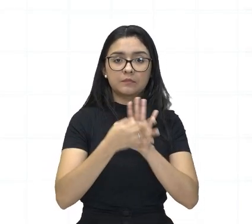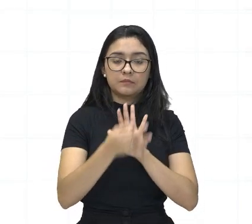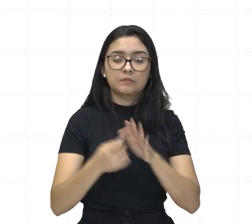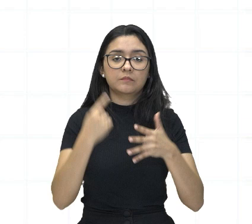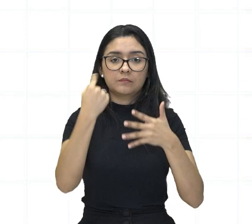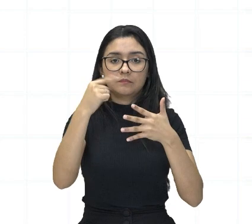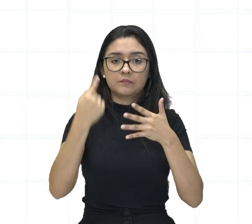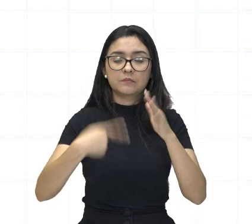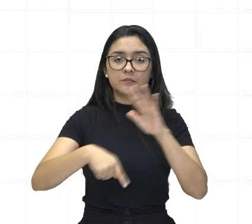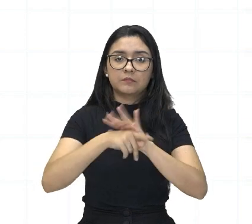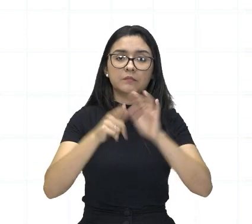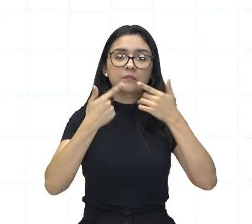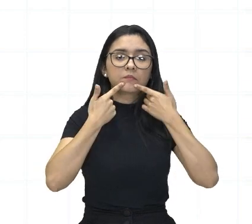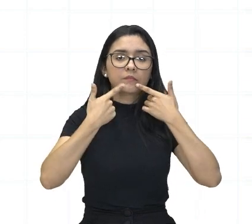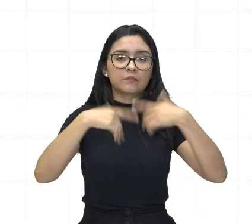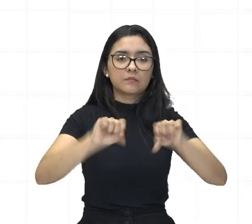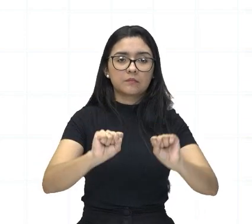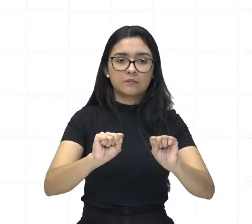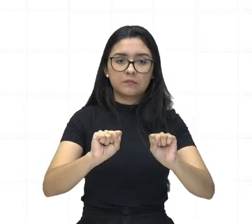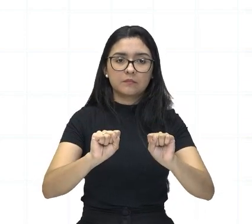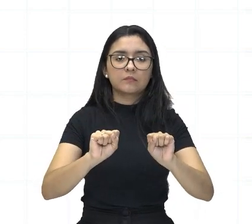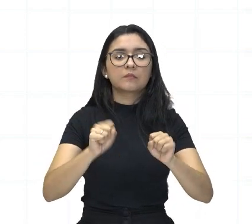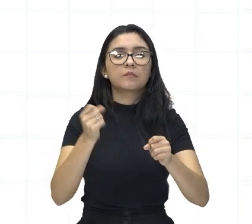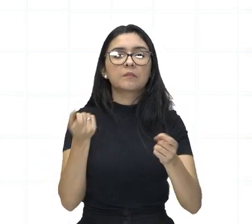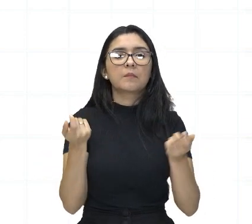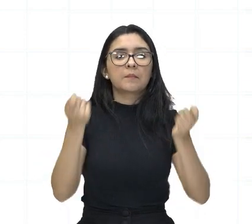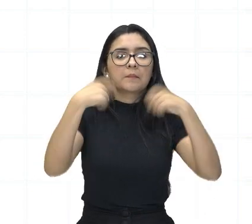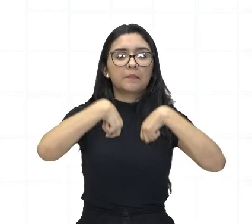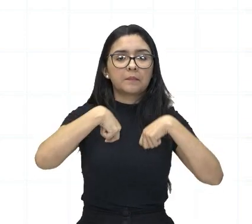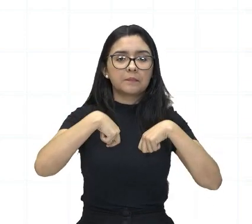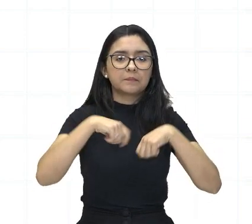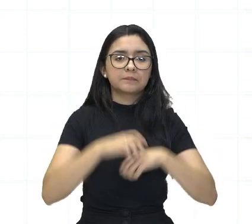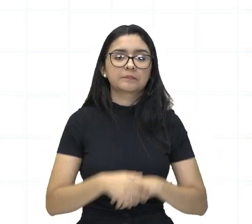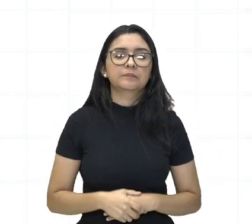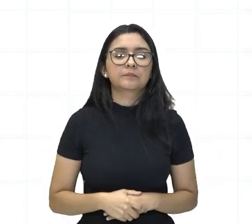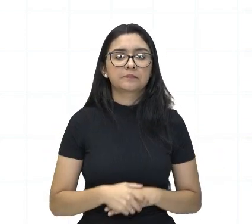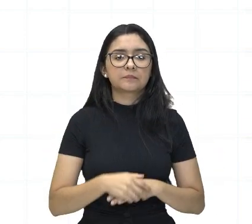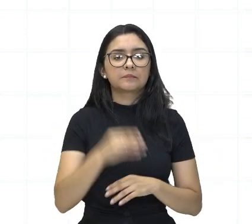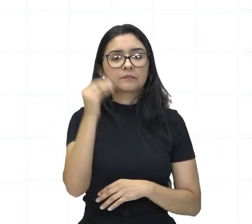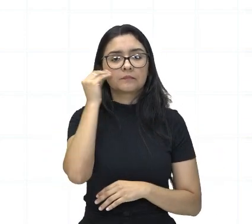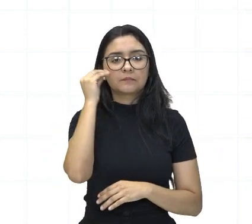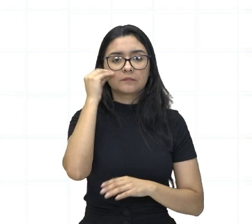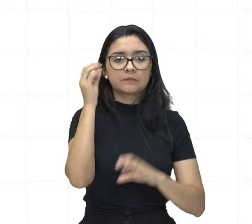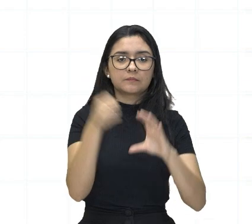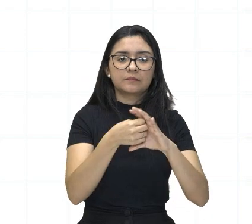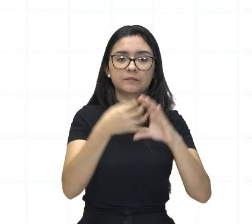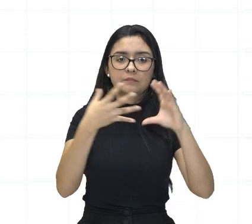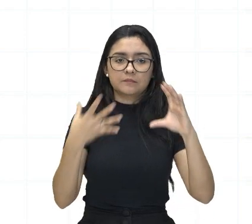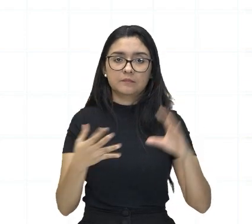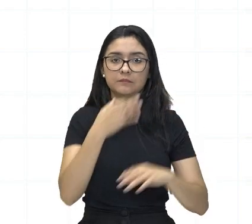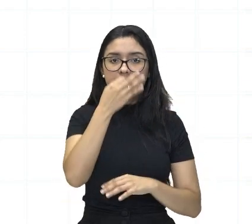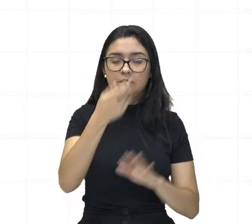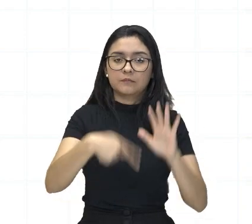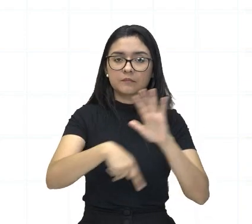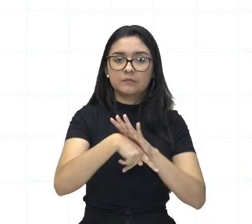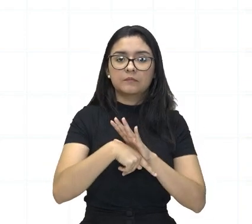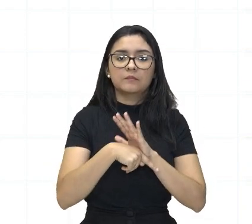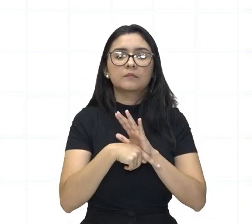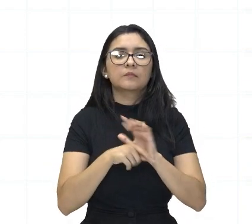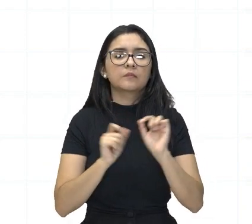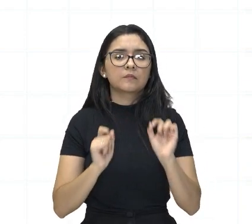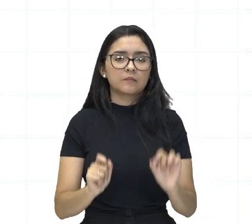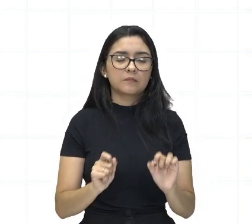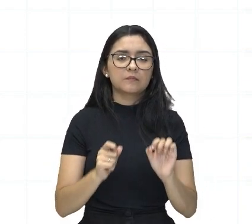linguísticos capazes de evidenciar os traços argumentativos do enunciado,